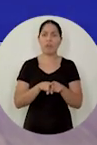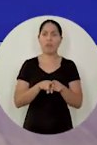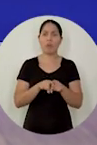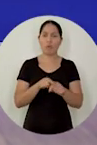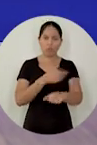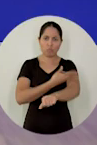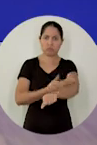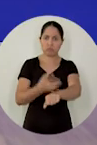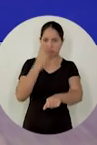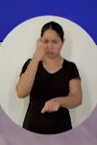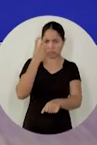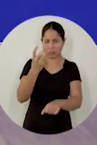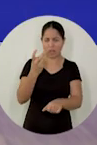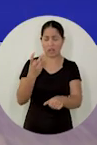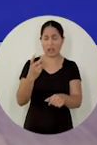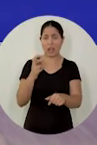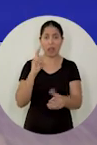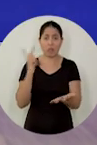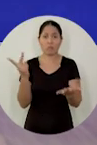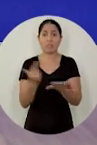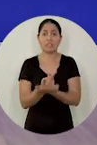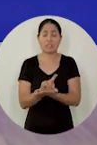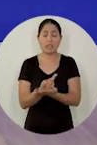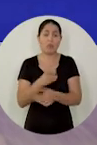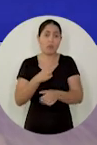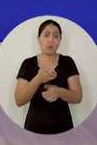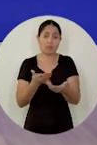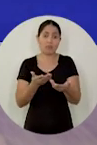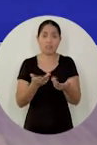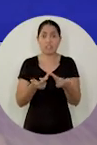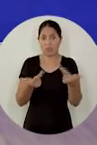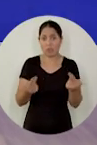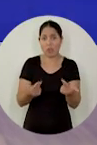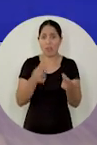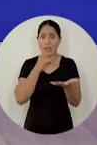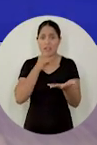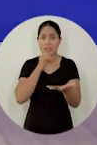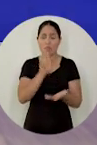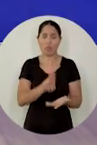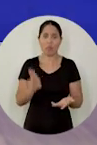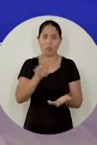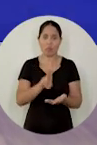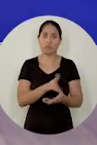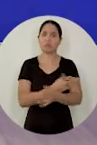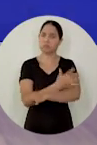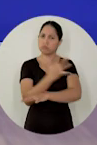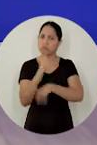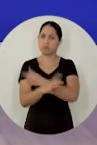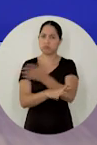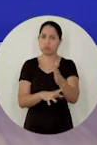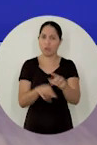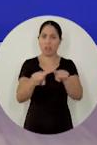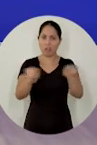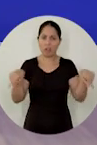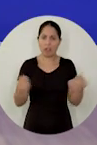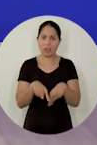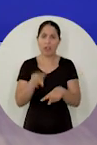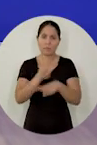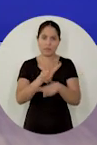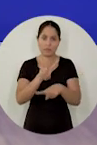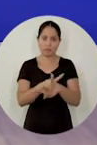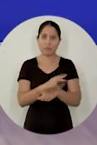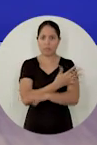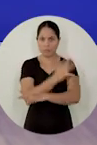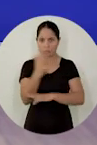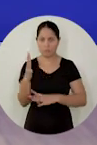humana e cultural, fazendo, ao mesmo tempo, um uso razoável dos recursos da terra e preservando as espécies e os